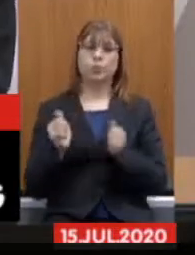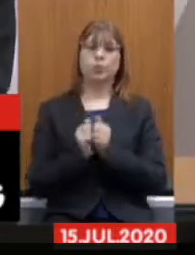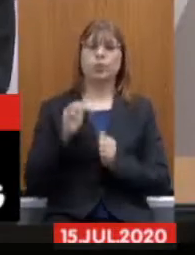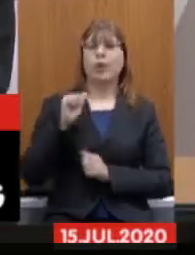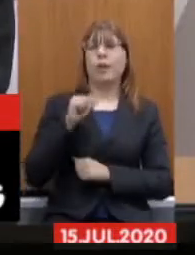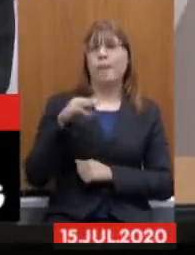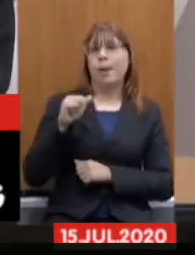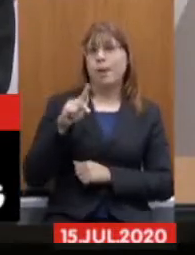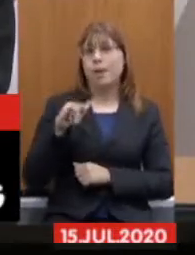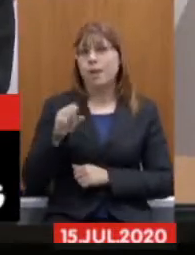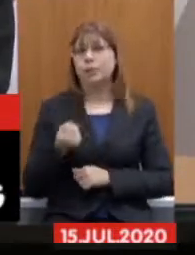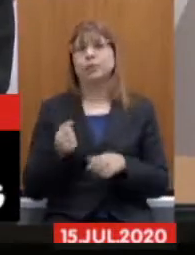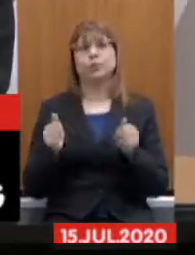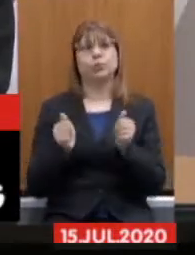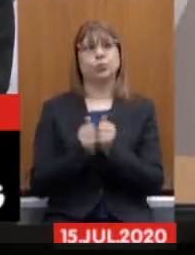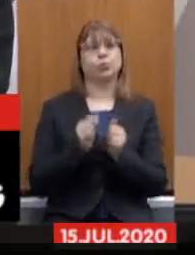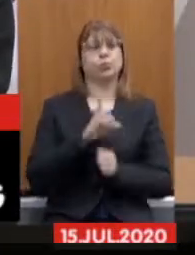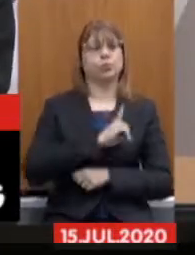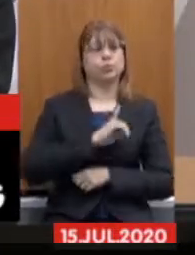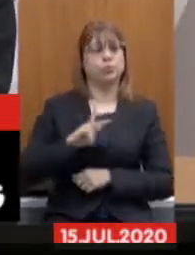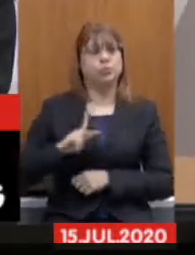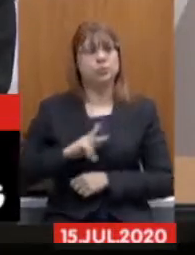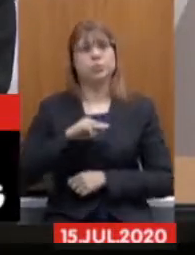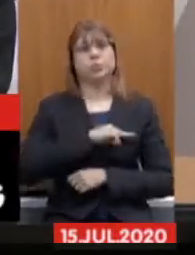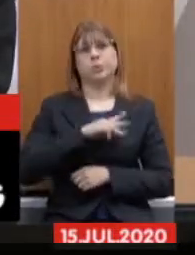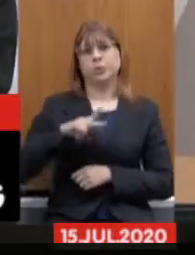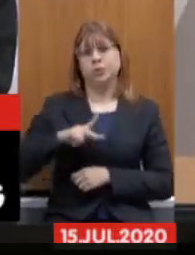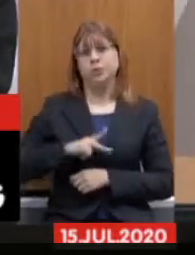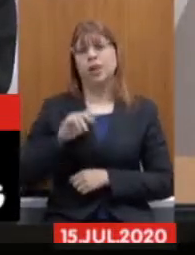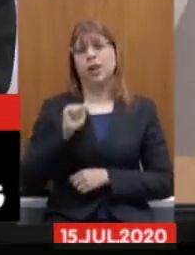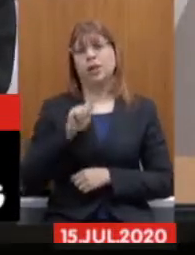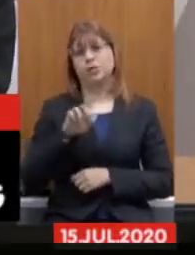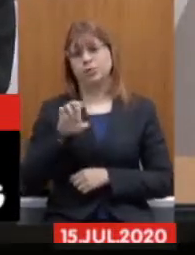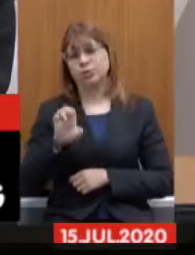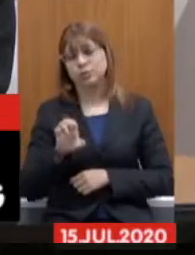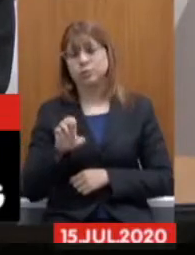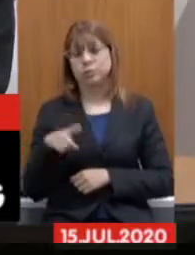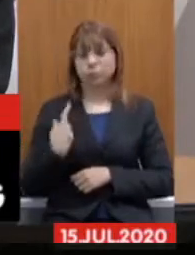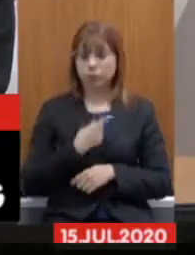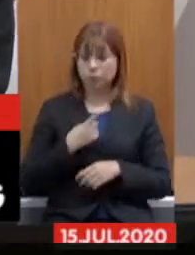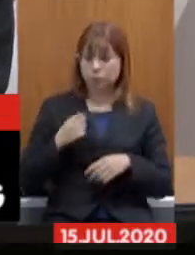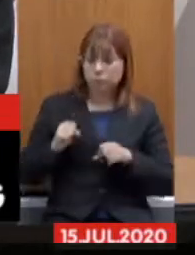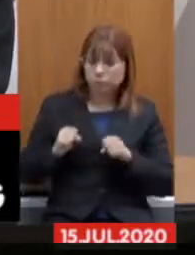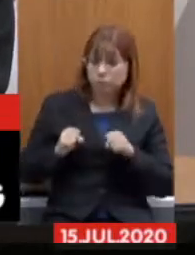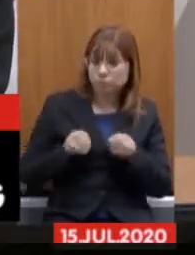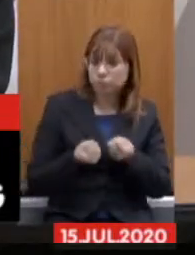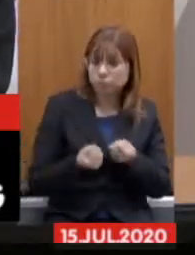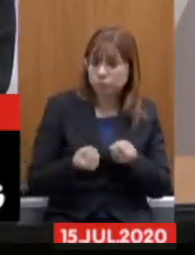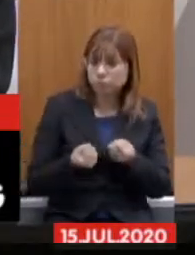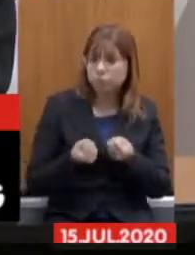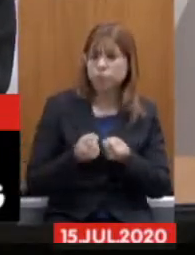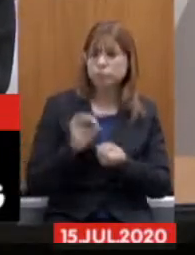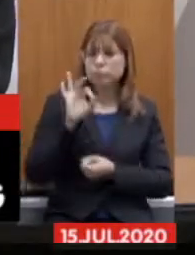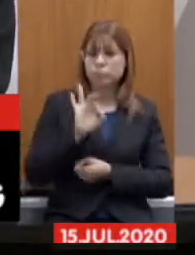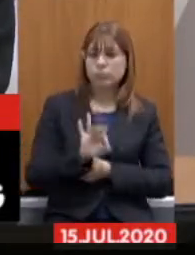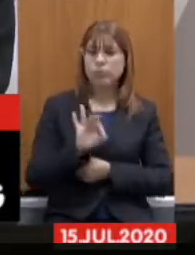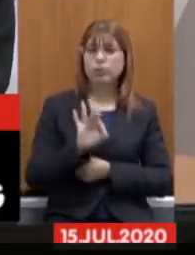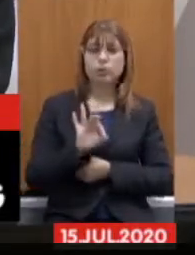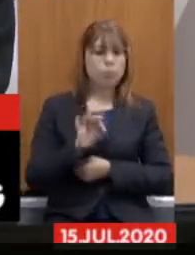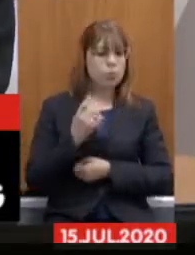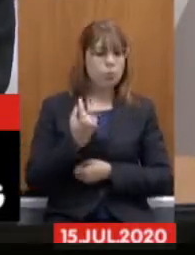a magis com defensoria ministério público age a gente defende é a lista única